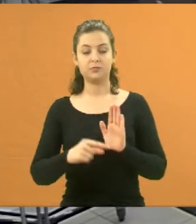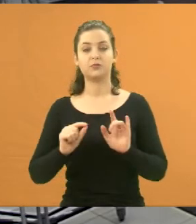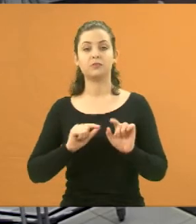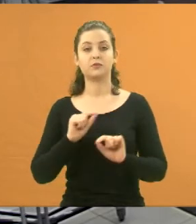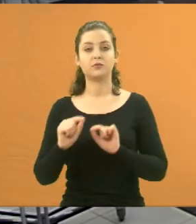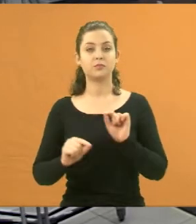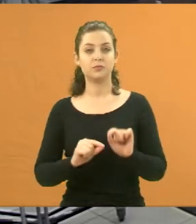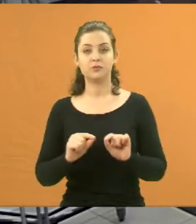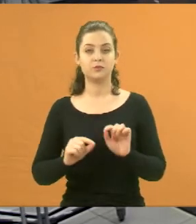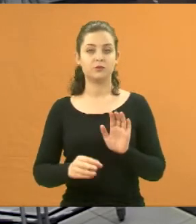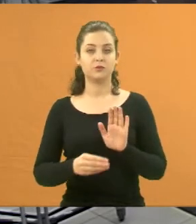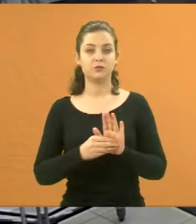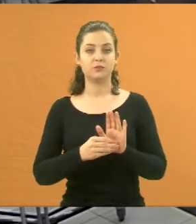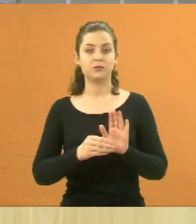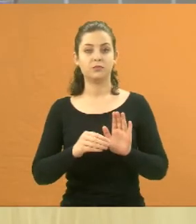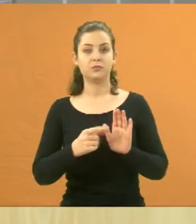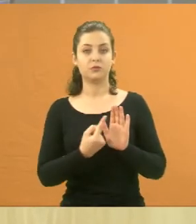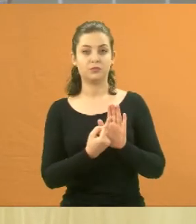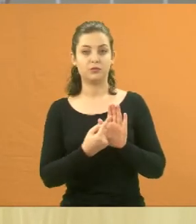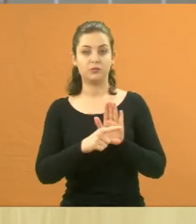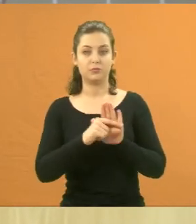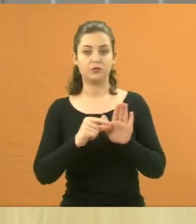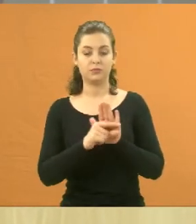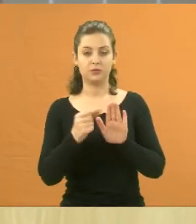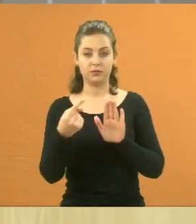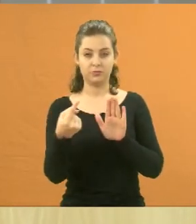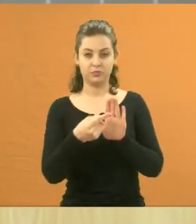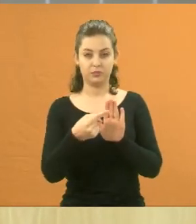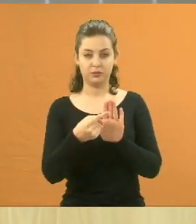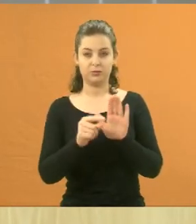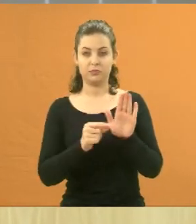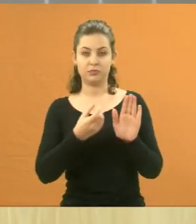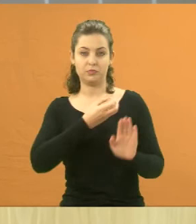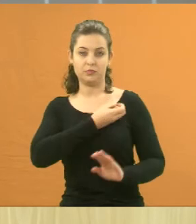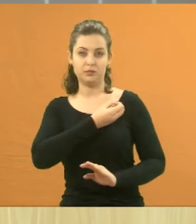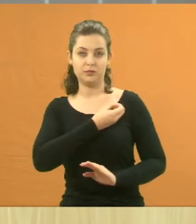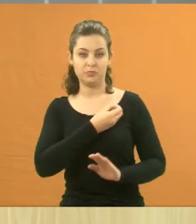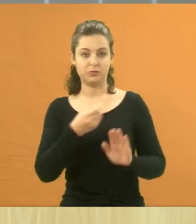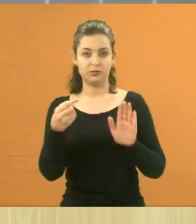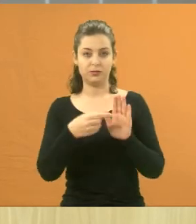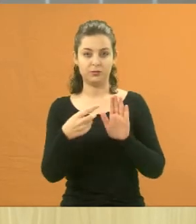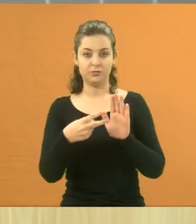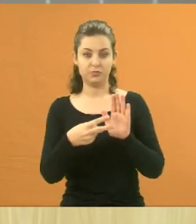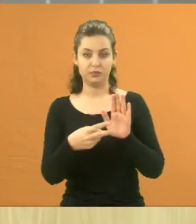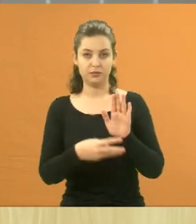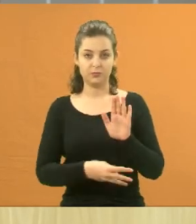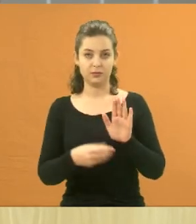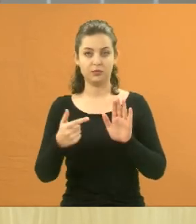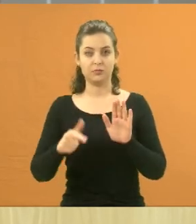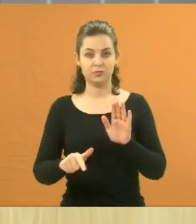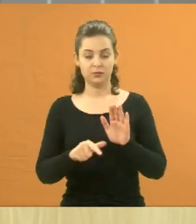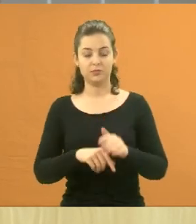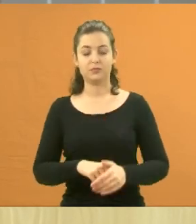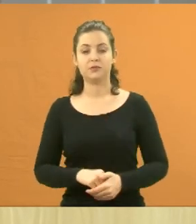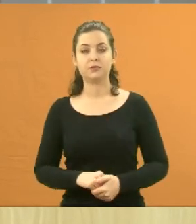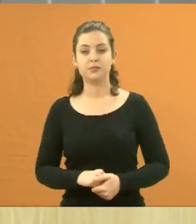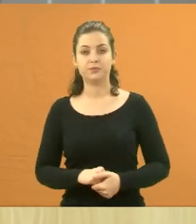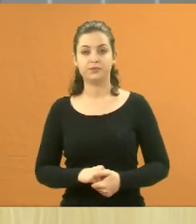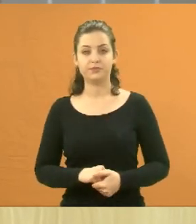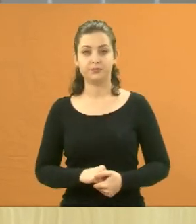complementar, em epígrafe, o inciso 1 do artigo 1º, renumerando-se os demais